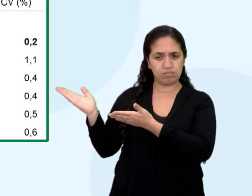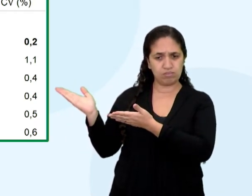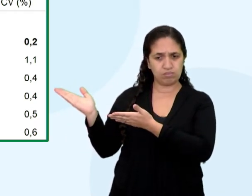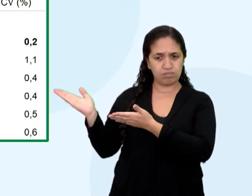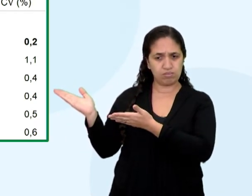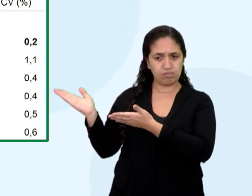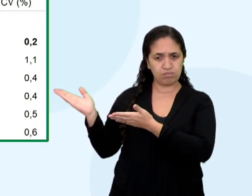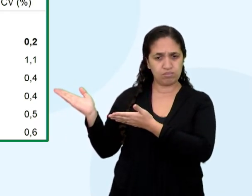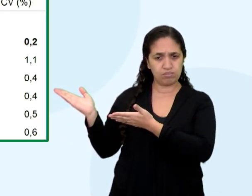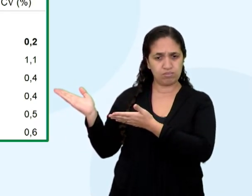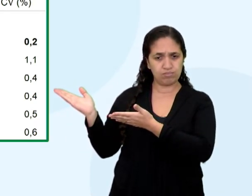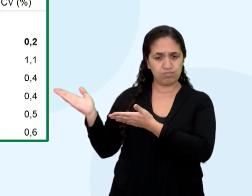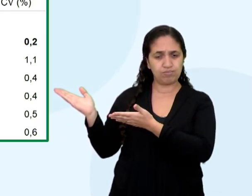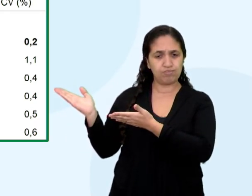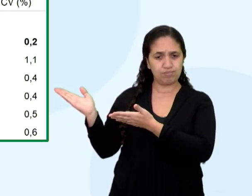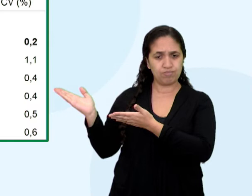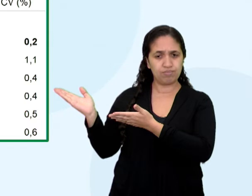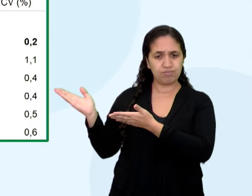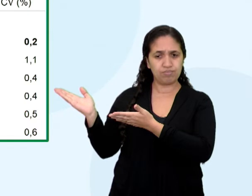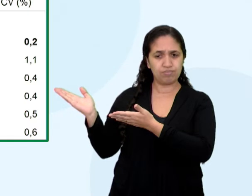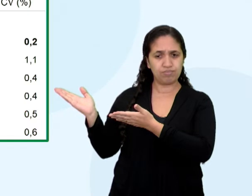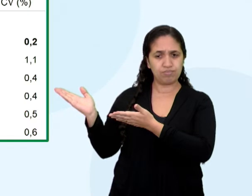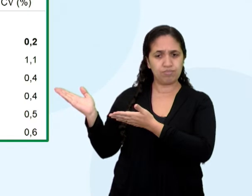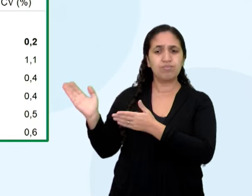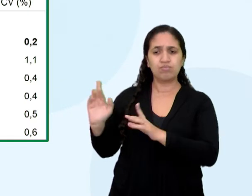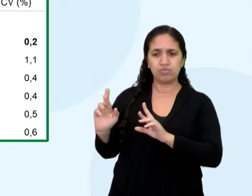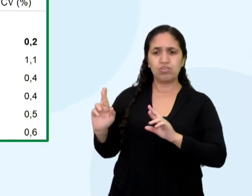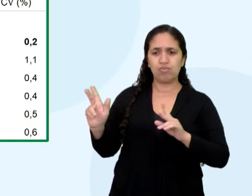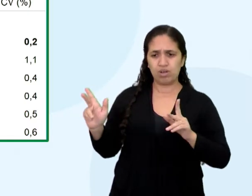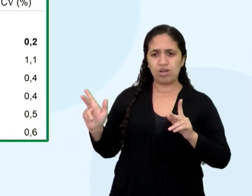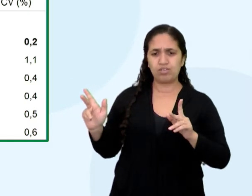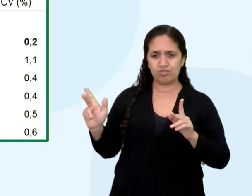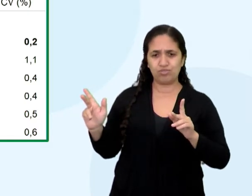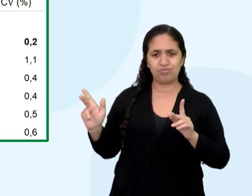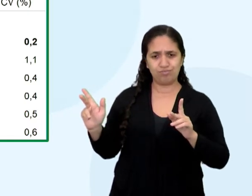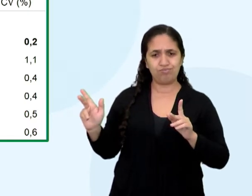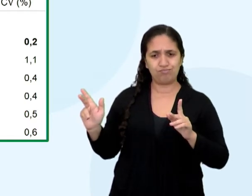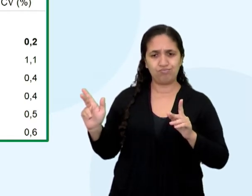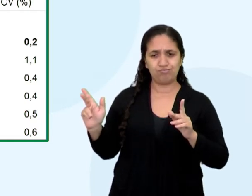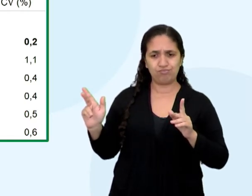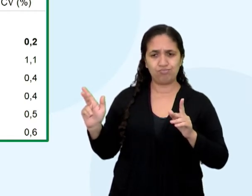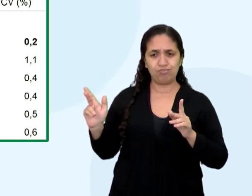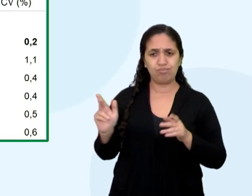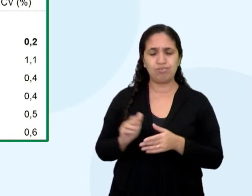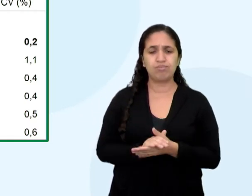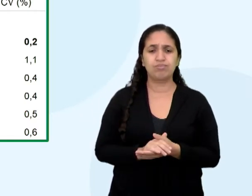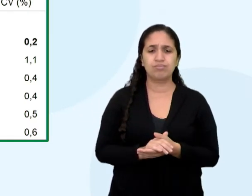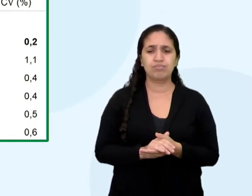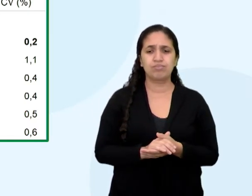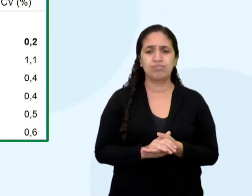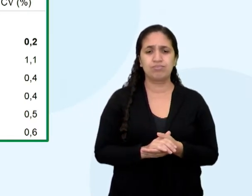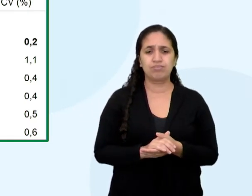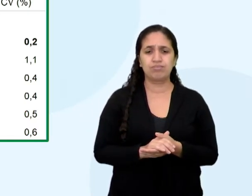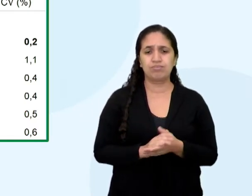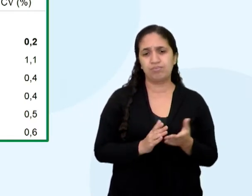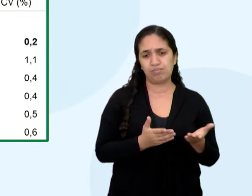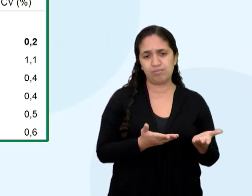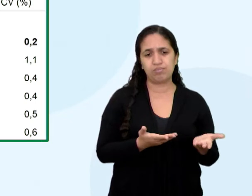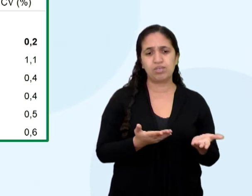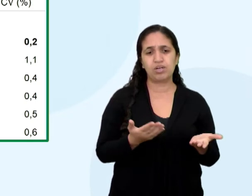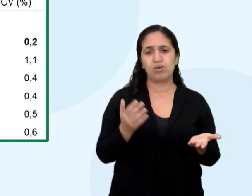um afastamento muito grande sem as aulas presenciais. Muito aí por conta do